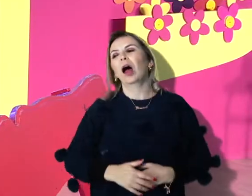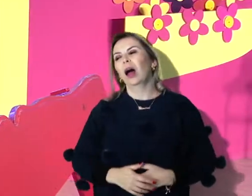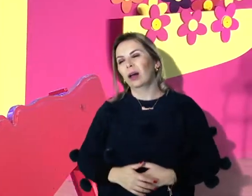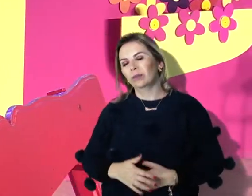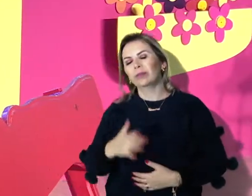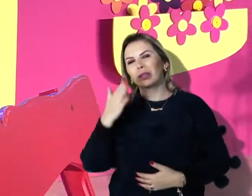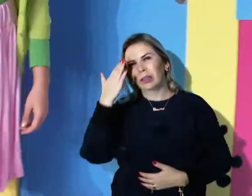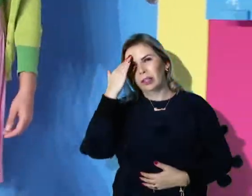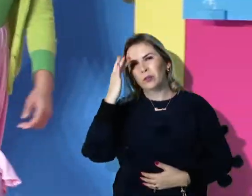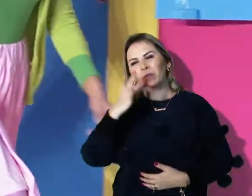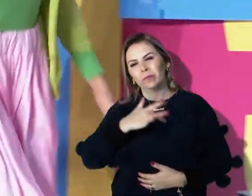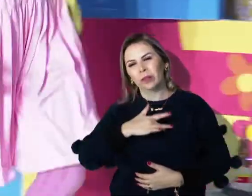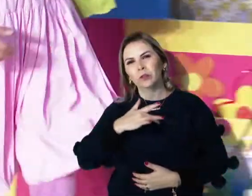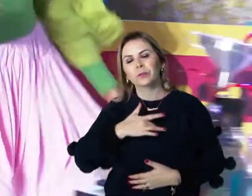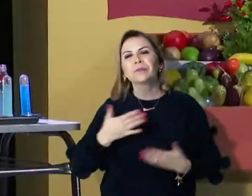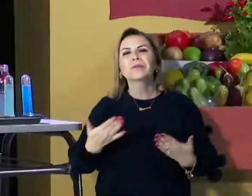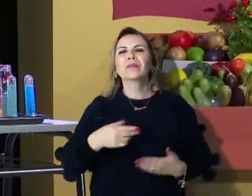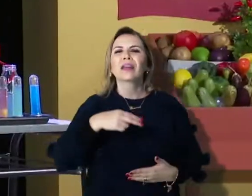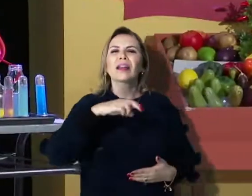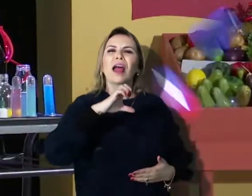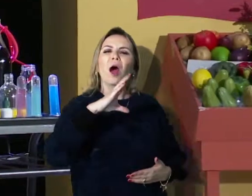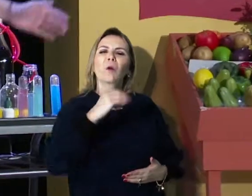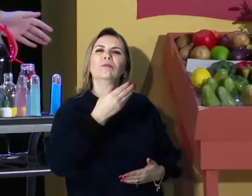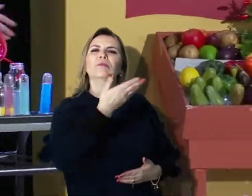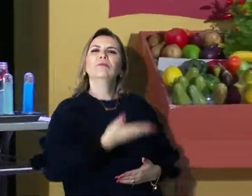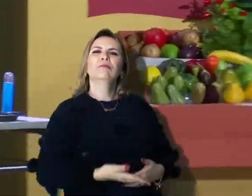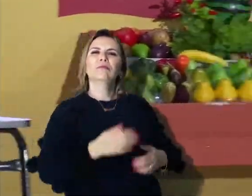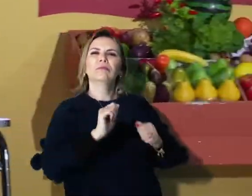dela. Oi, Neco, o que você tá fazendo?